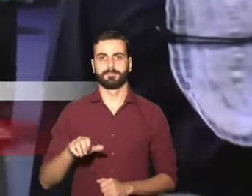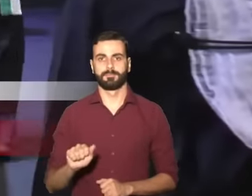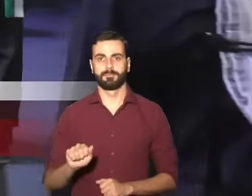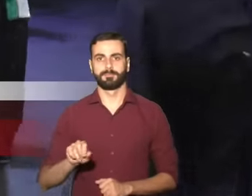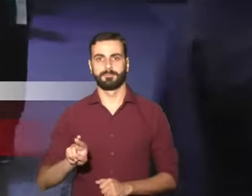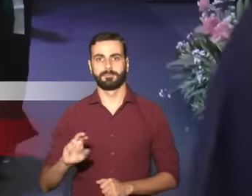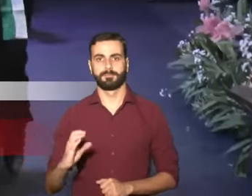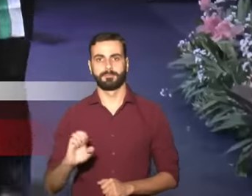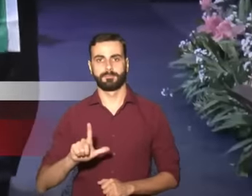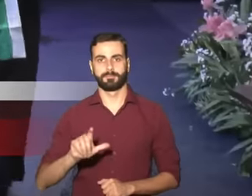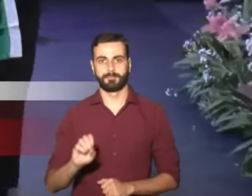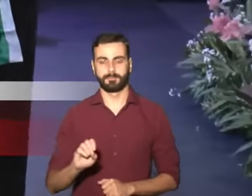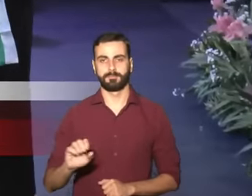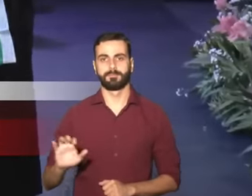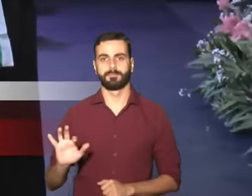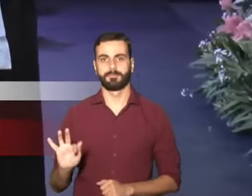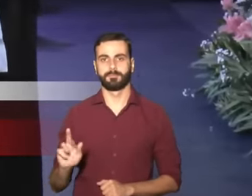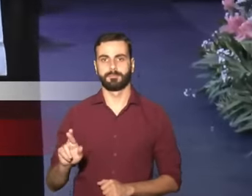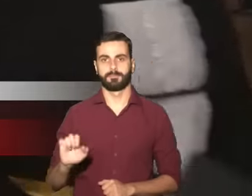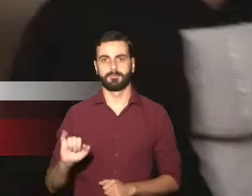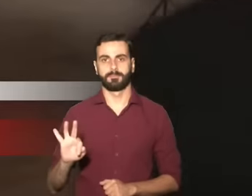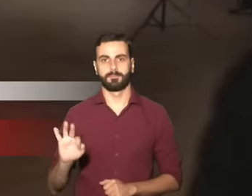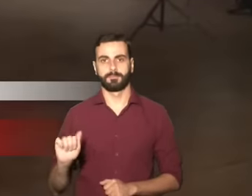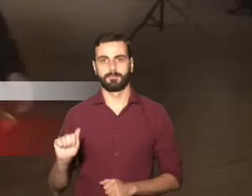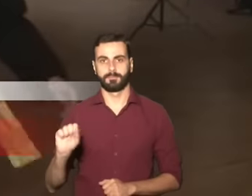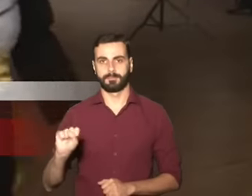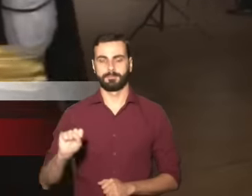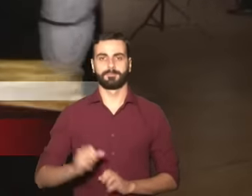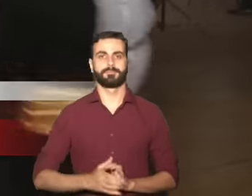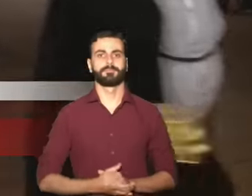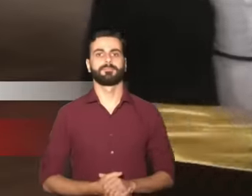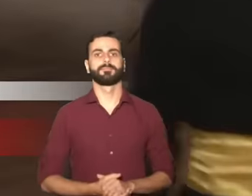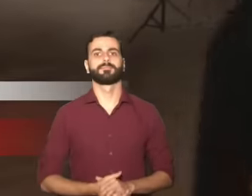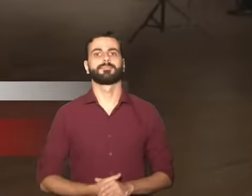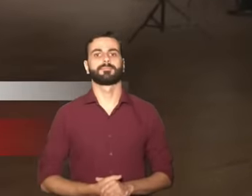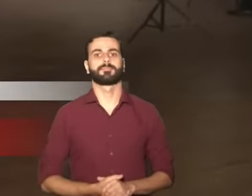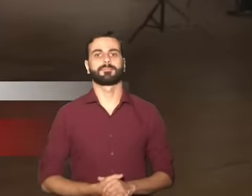Marcelo Augusto de Freitas Grupione.